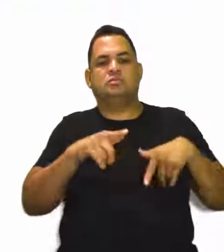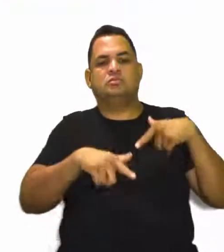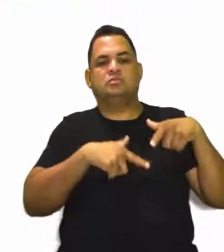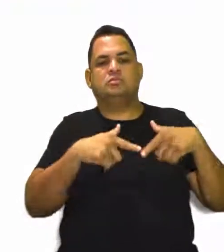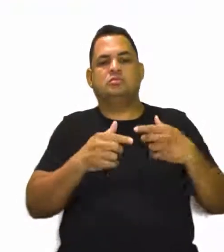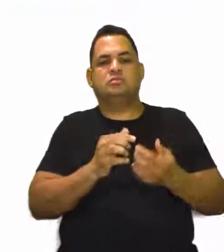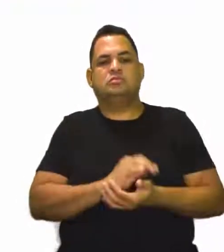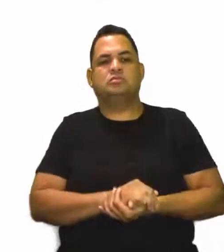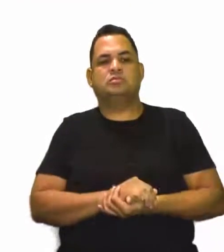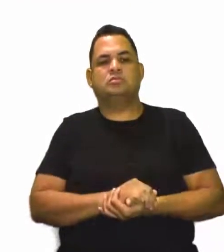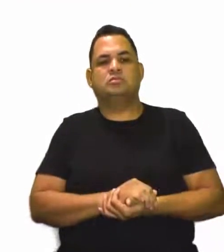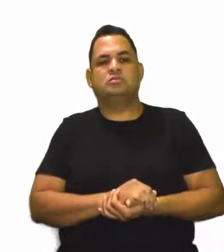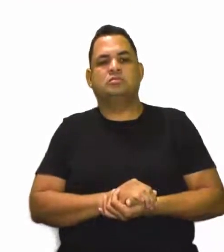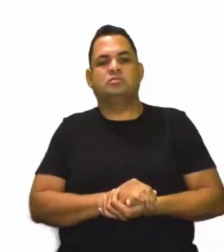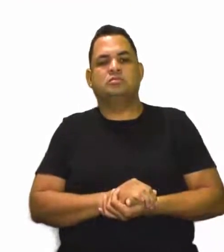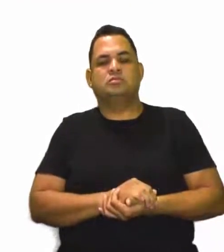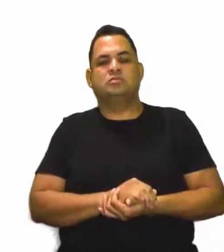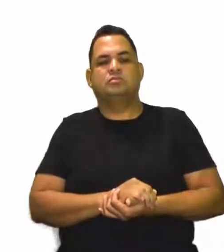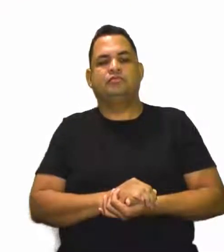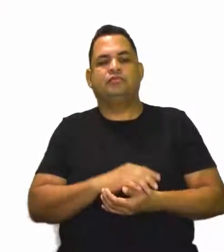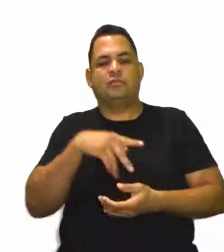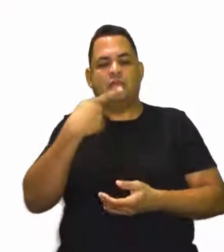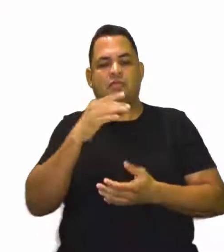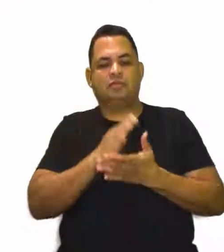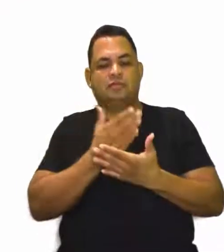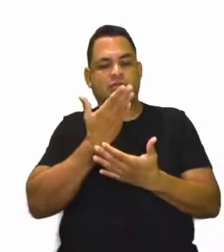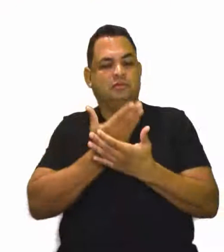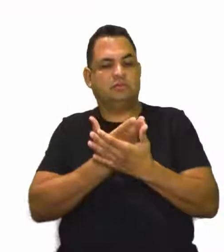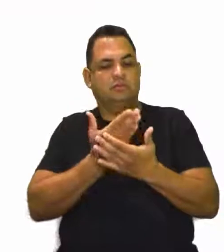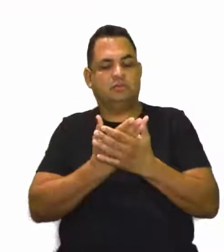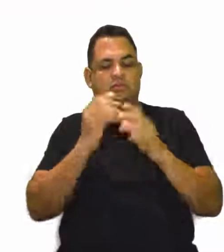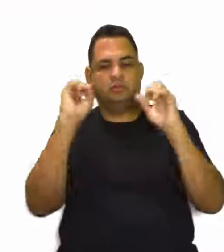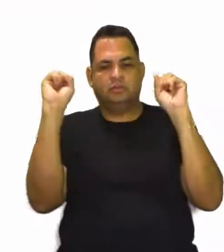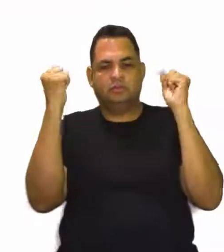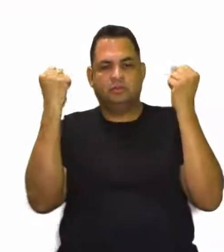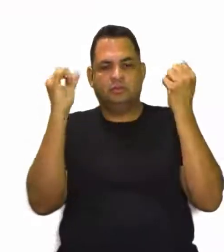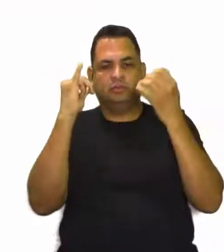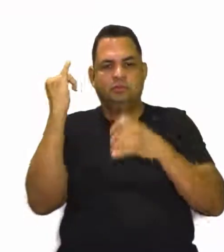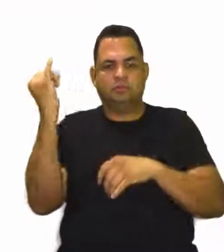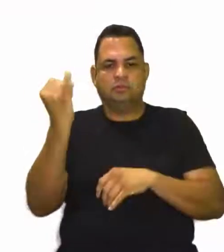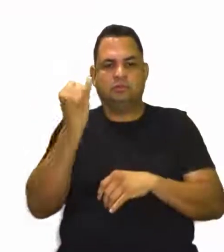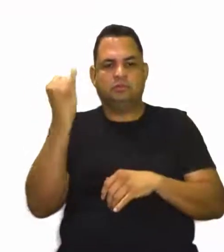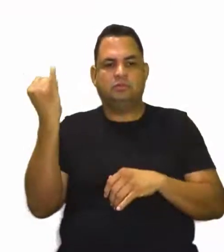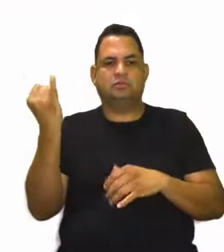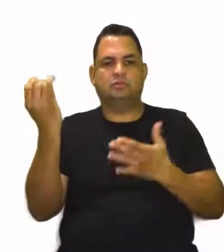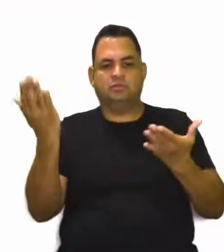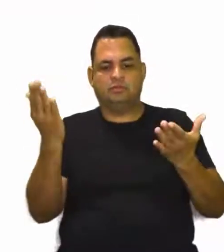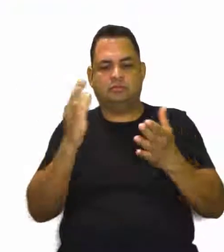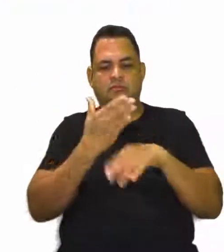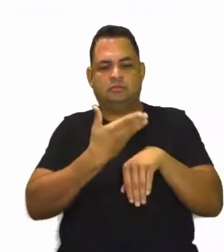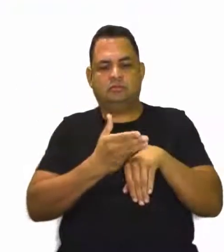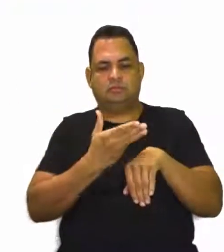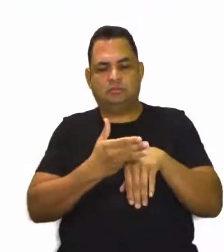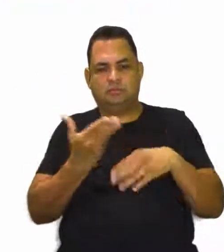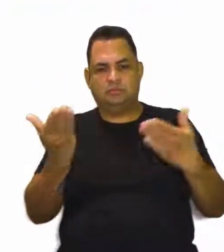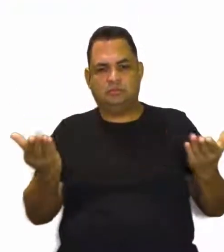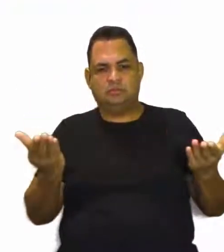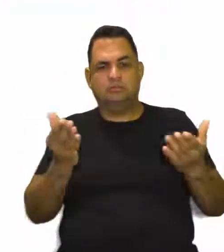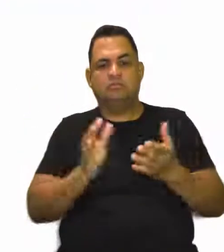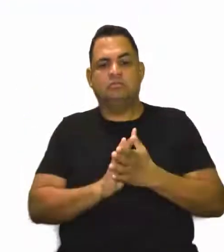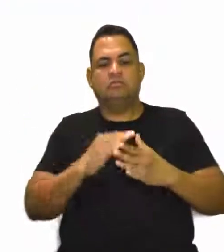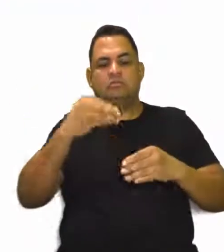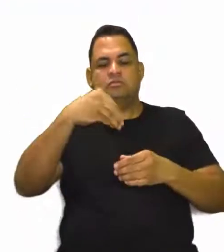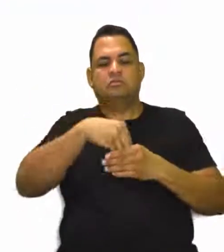ocupacionais. Falamos também das aulas de educação física, a importância dessa prática da atividade física